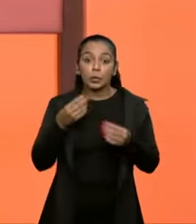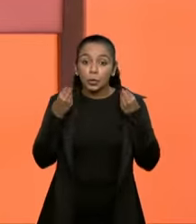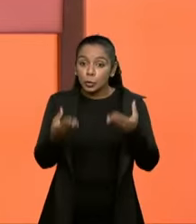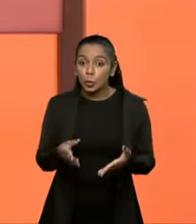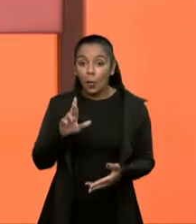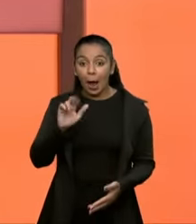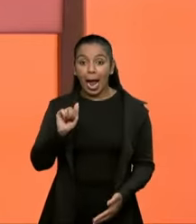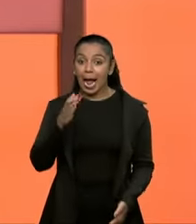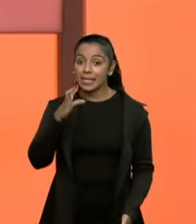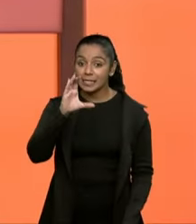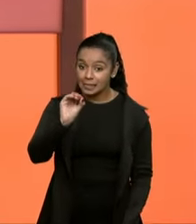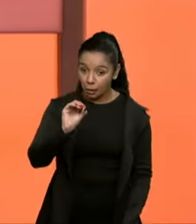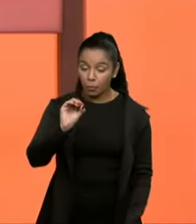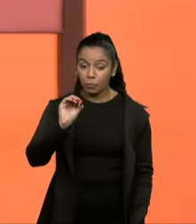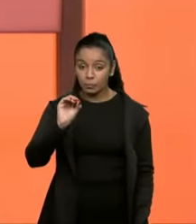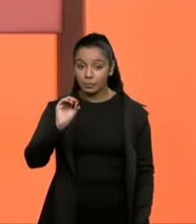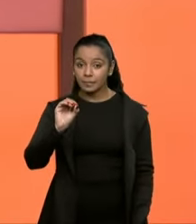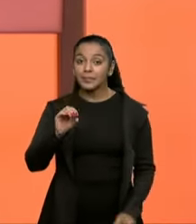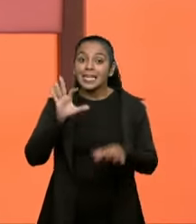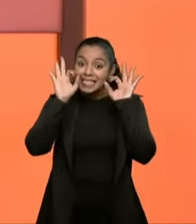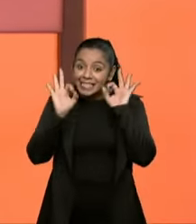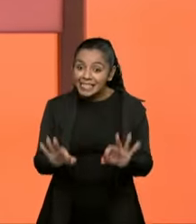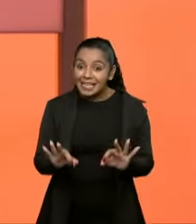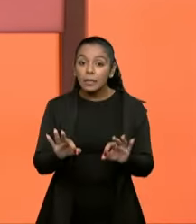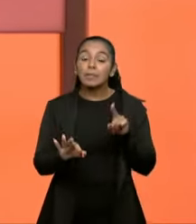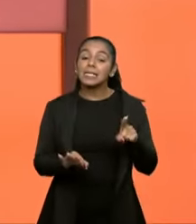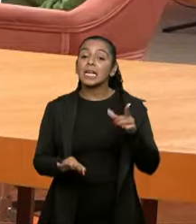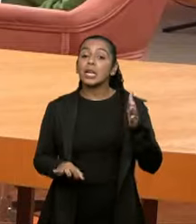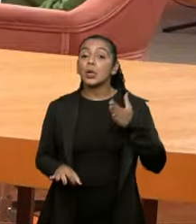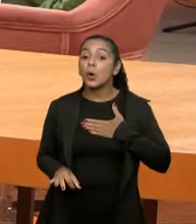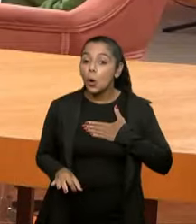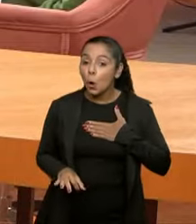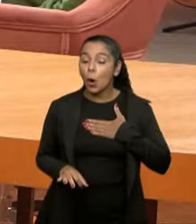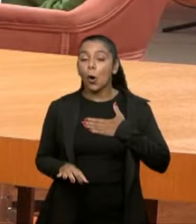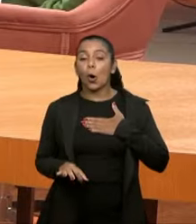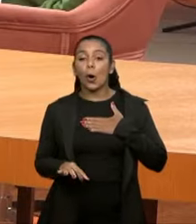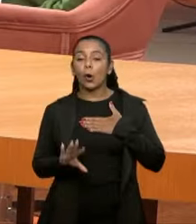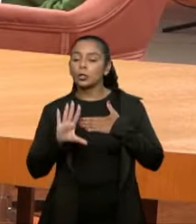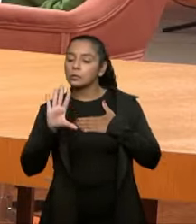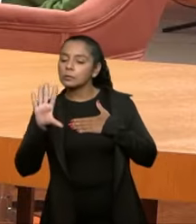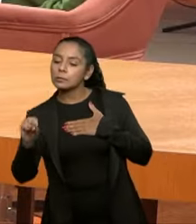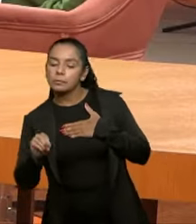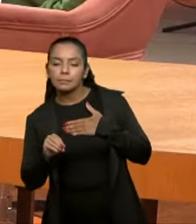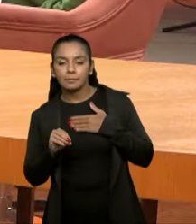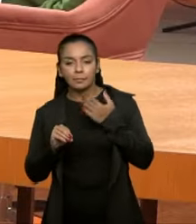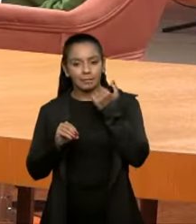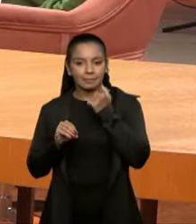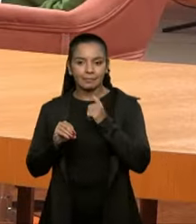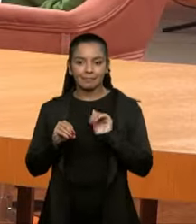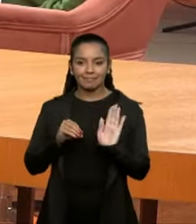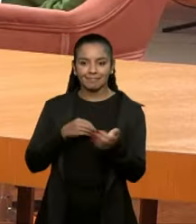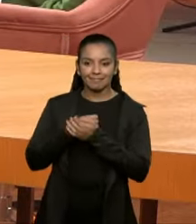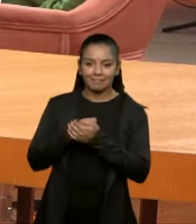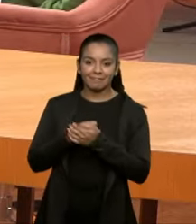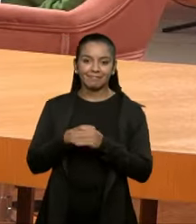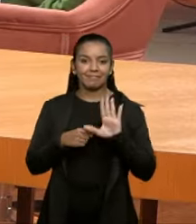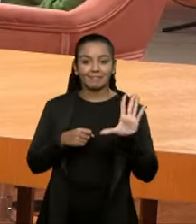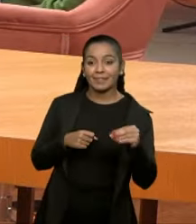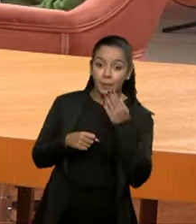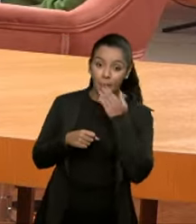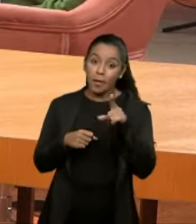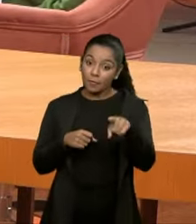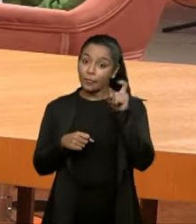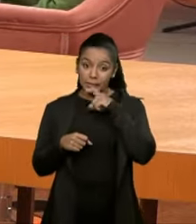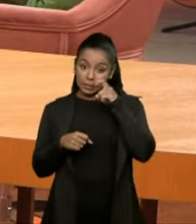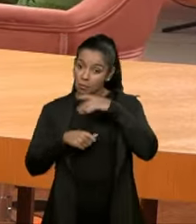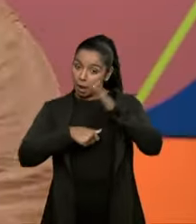e eu dou ração, a quantidade certa, mas eles gostam de pegar um negócio aqui, isso aí, escondido. Como é que você mente pra tu mesmo? Você mente